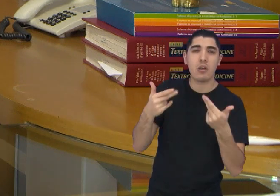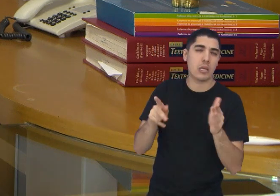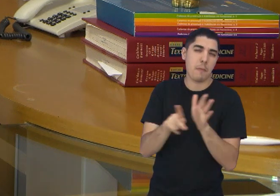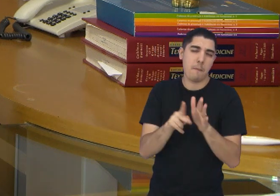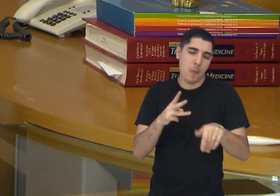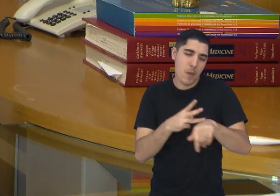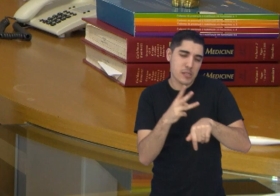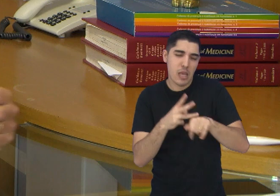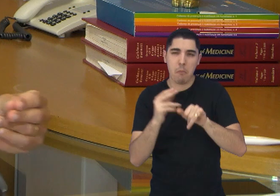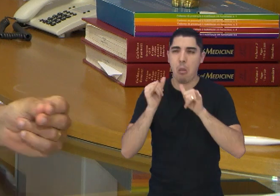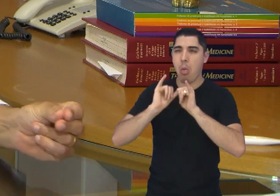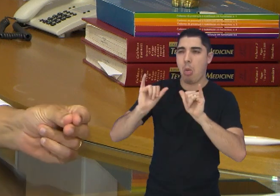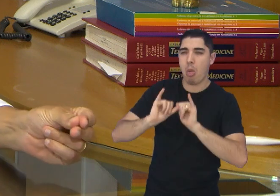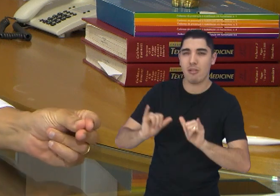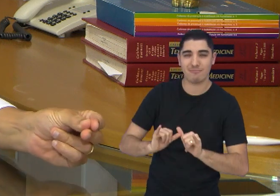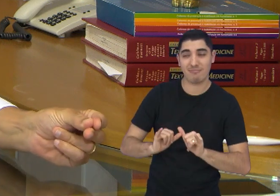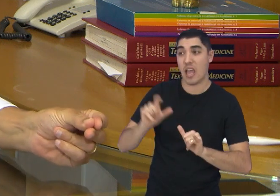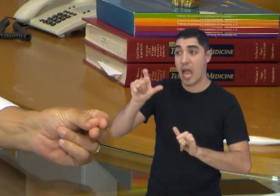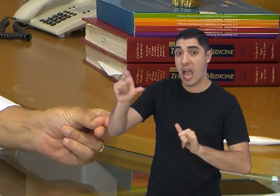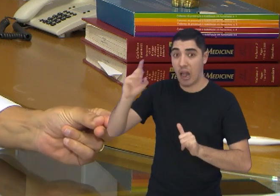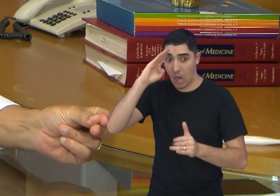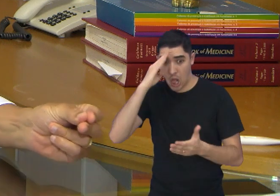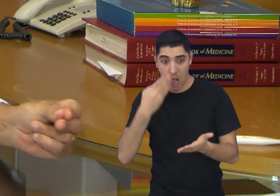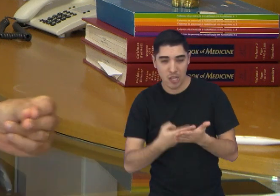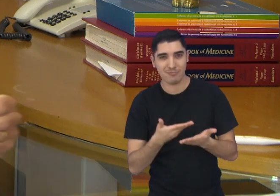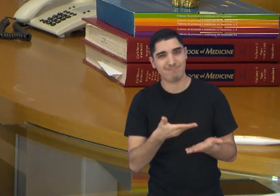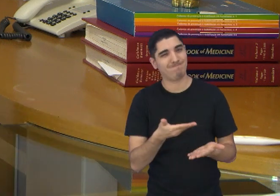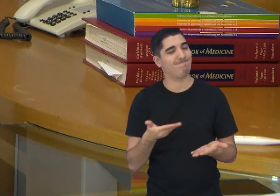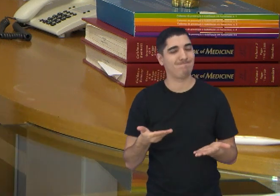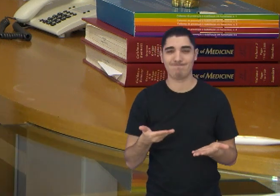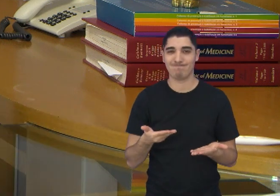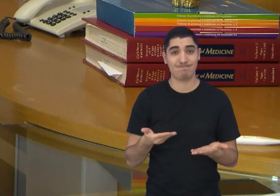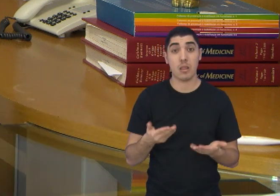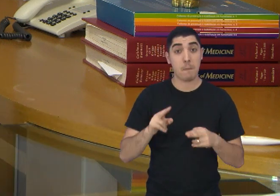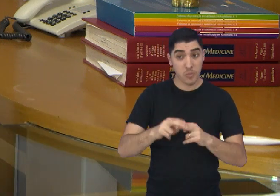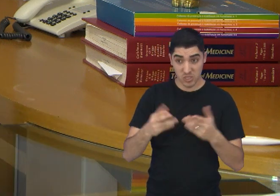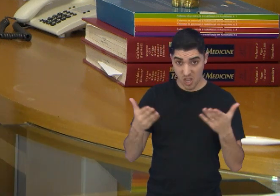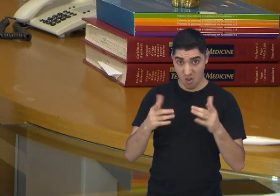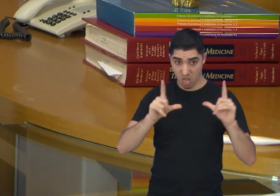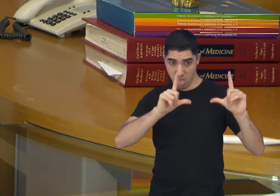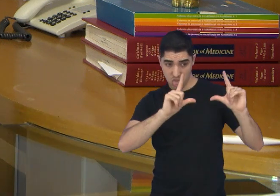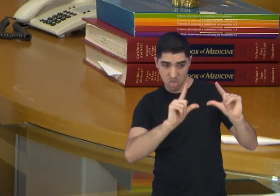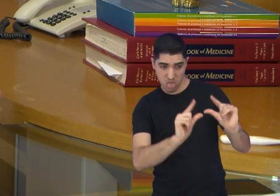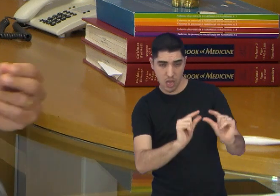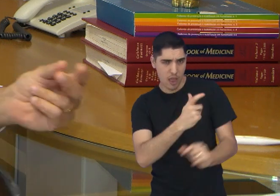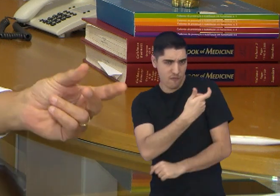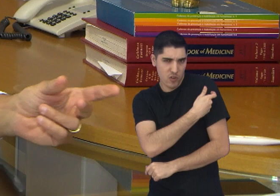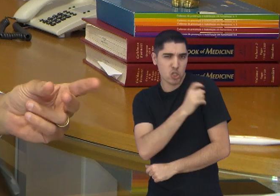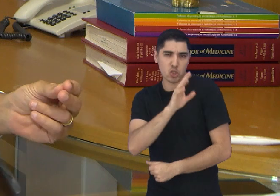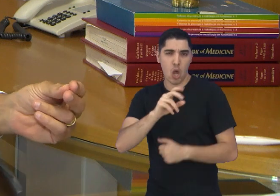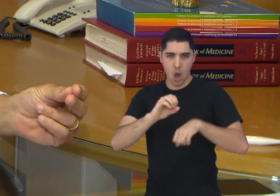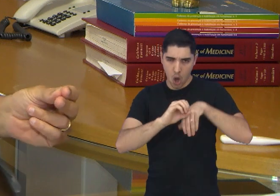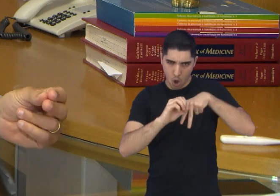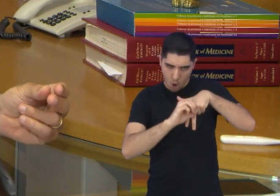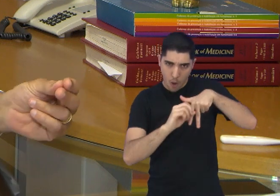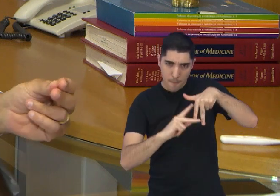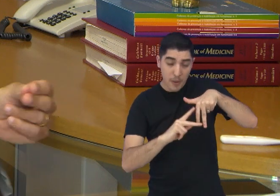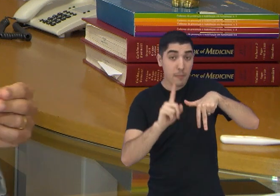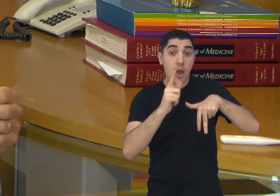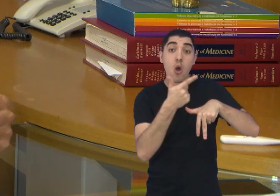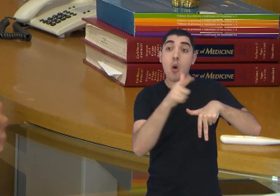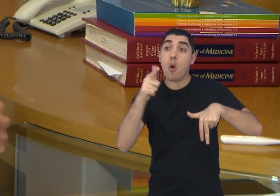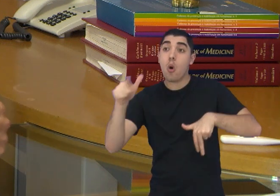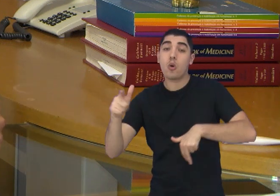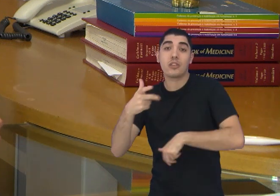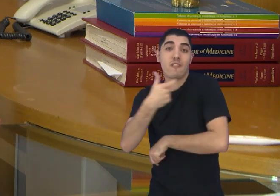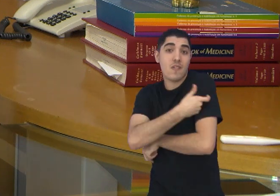tudo mais. E essa baixa adesão, não só para a vacinação da polio, mas como outras vacinas que são